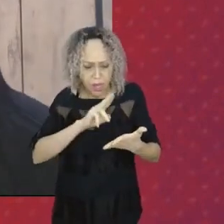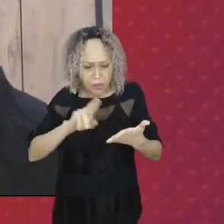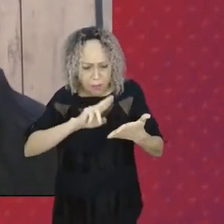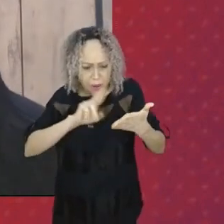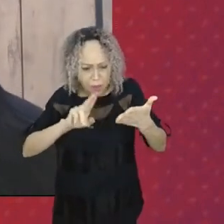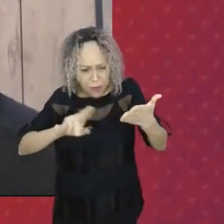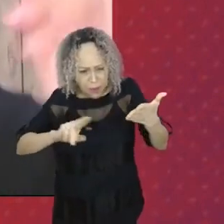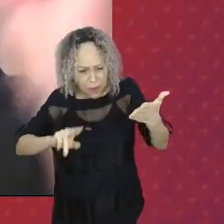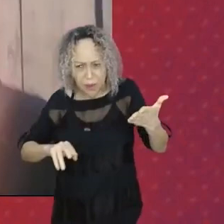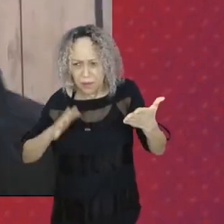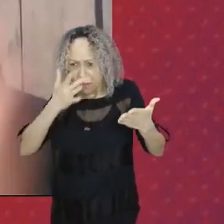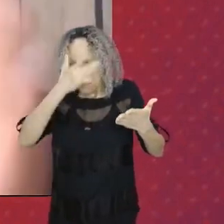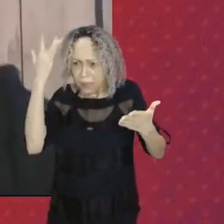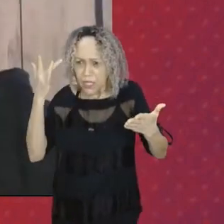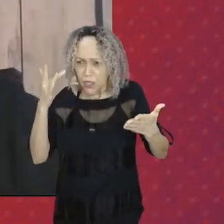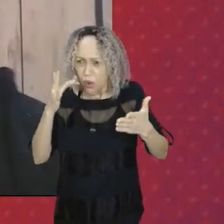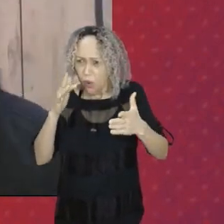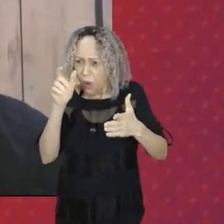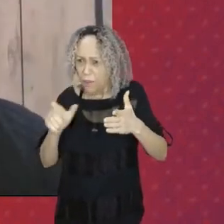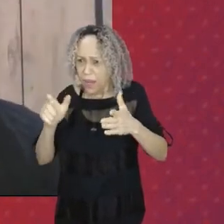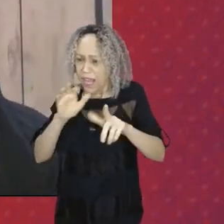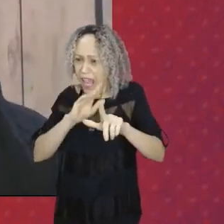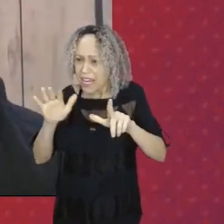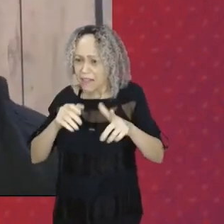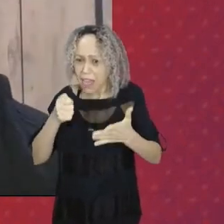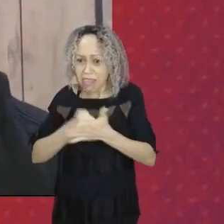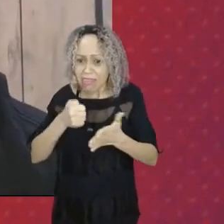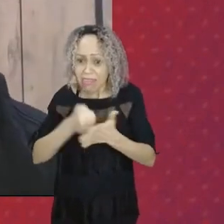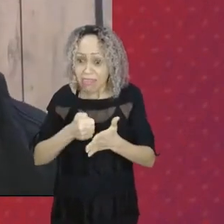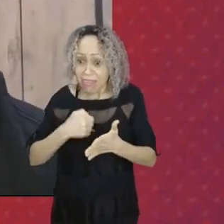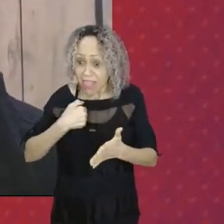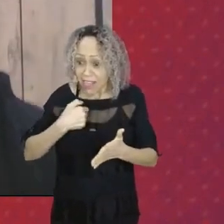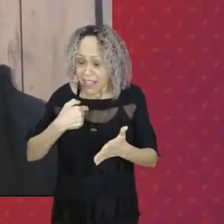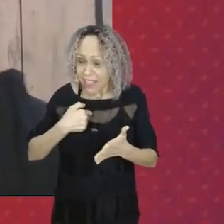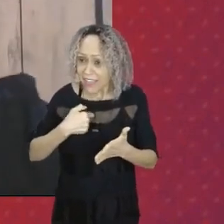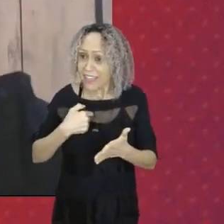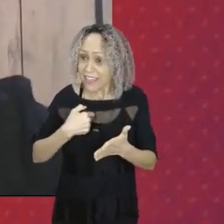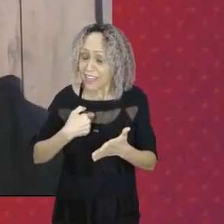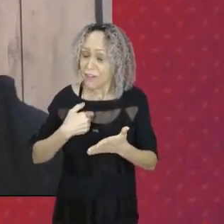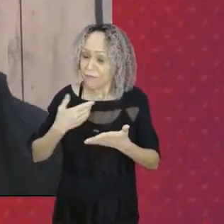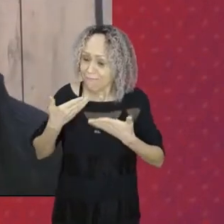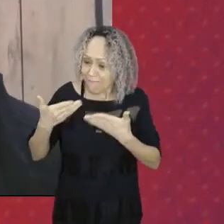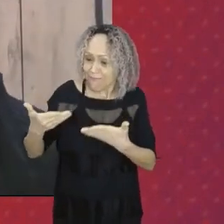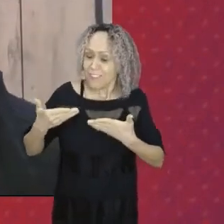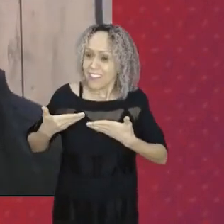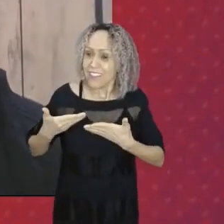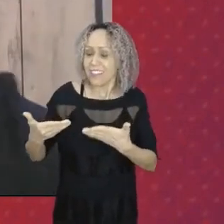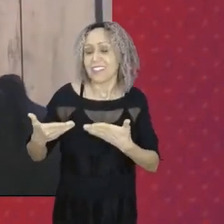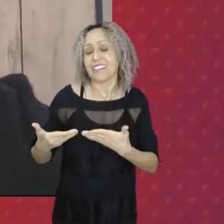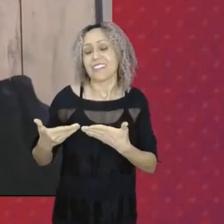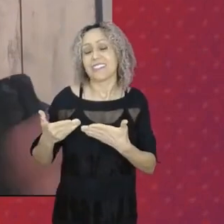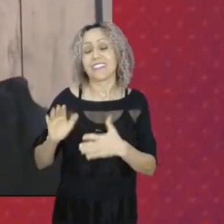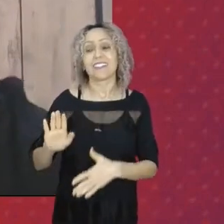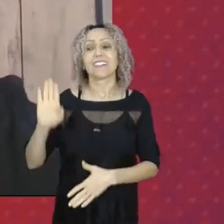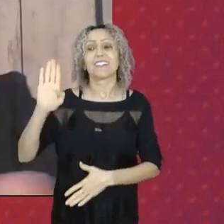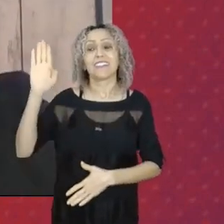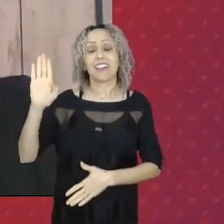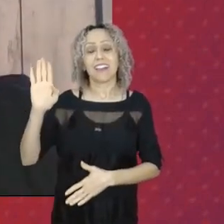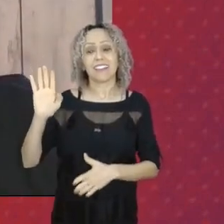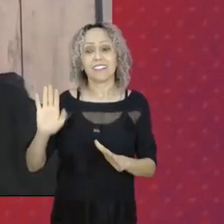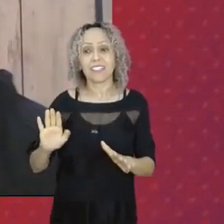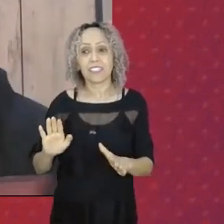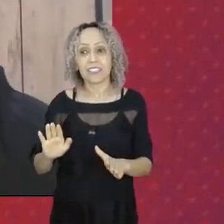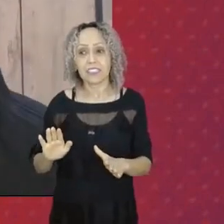pessoas LGBTs, exigindo que eu fosse candidata, né? Tipo, pedindo para mim ser candidata. E aí, eu chamei o